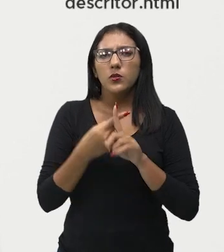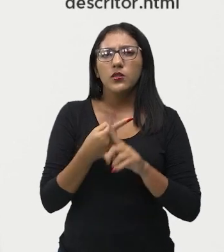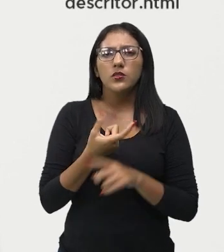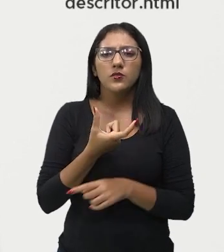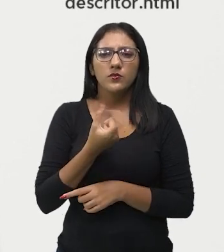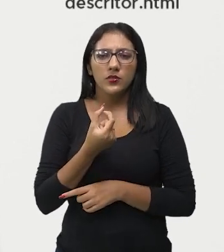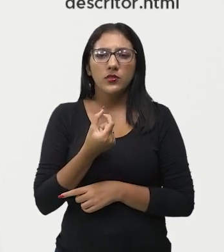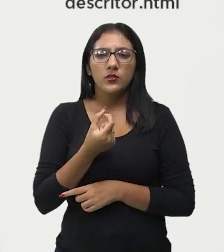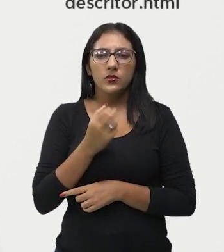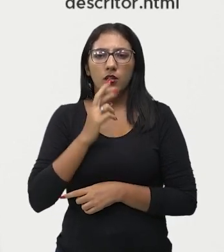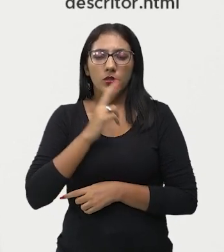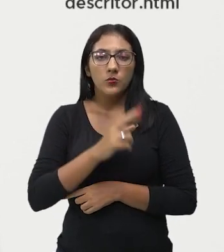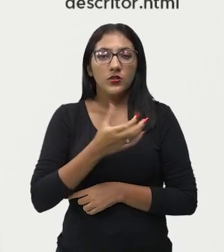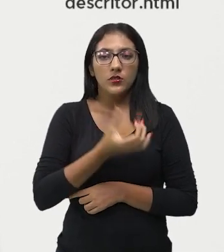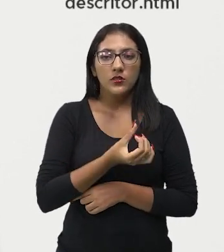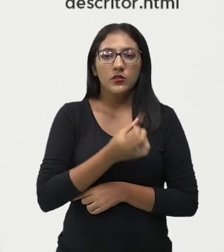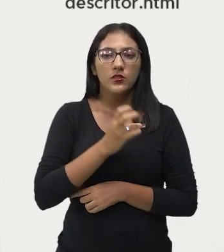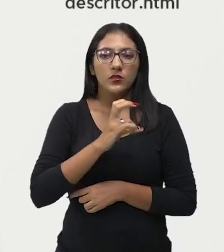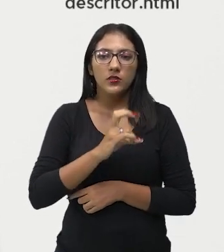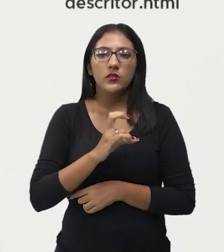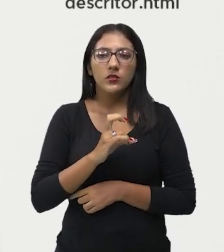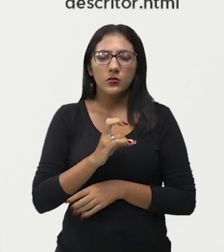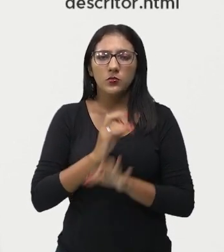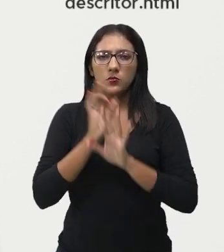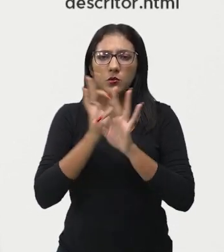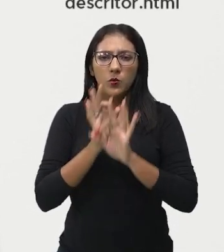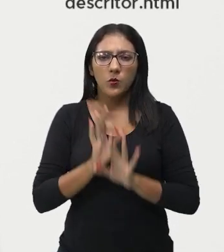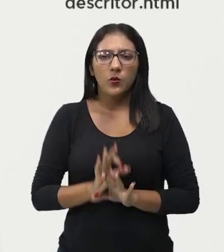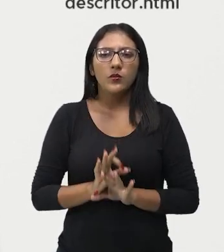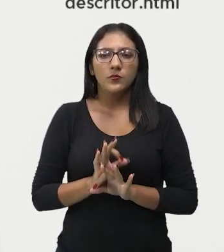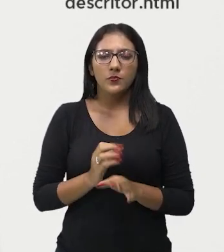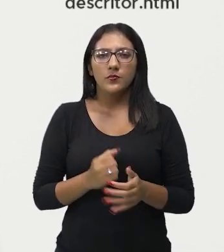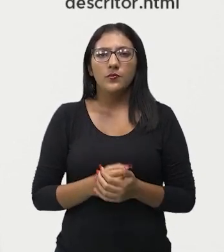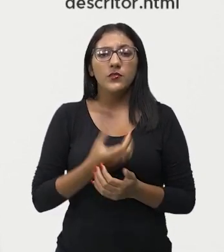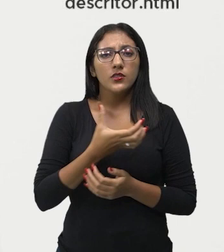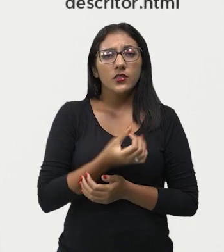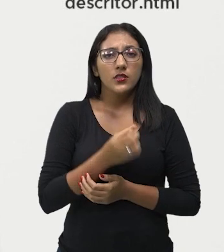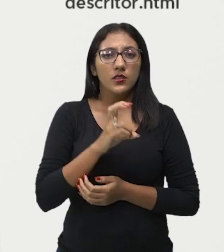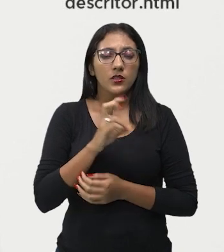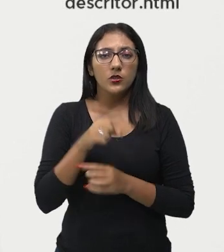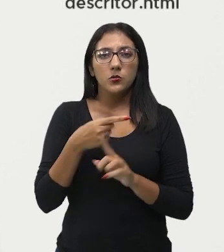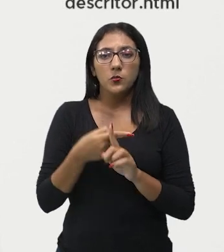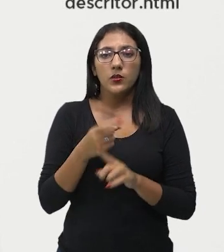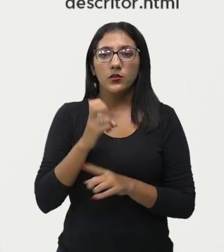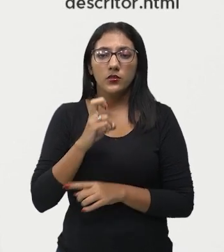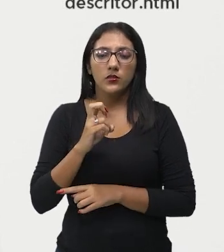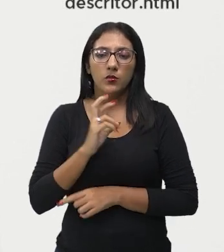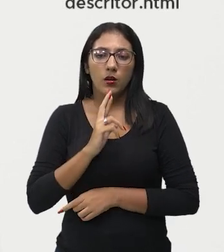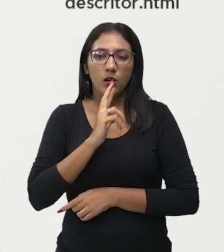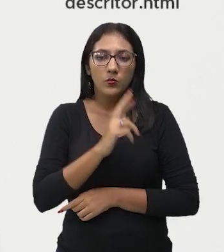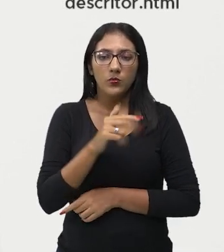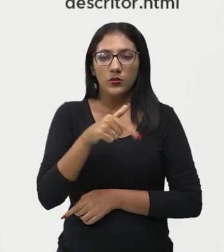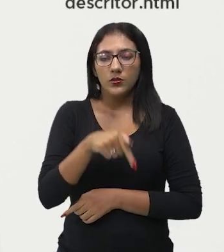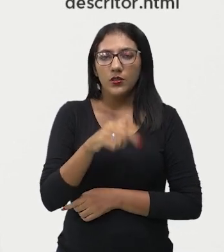temos 65. Só fazer passo a passo aqui a resolução. E 65 mais 5, nós vamos ter, então,